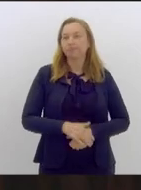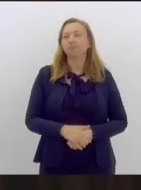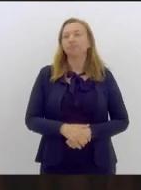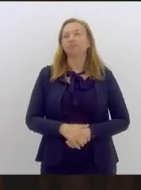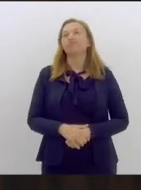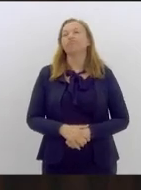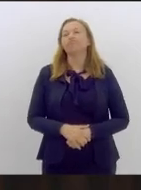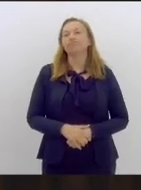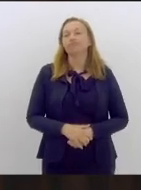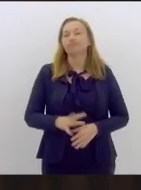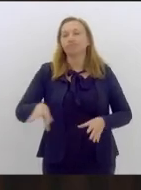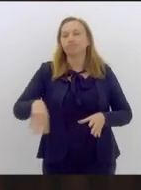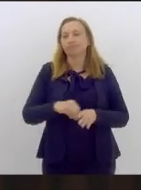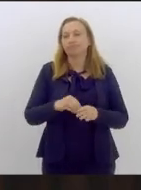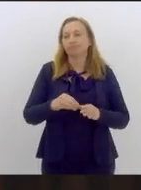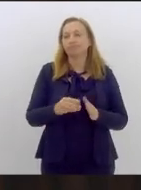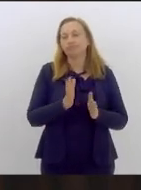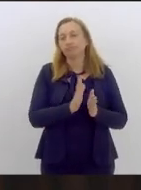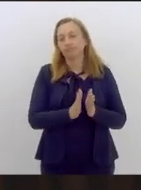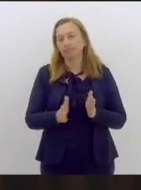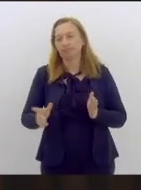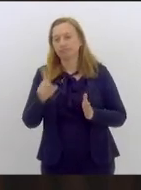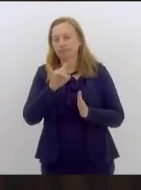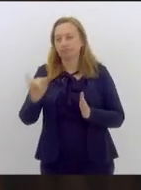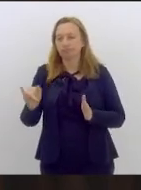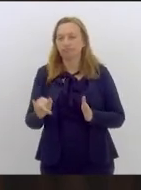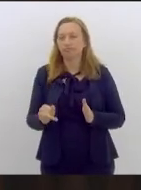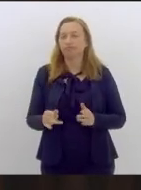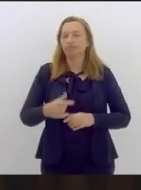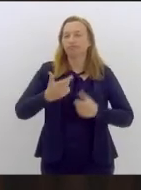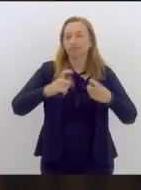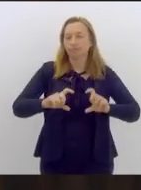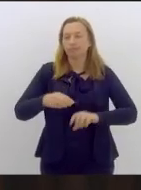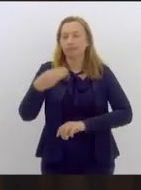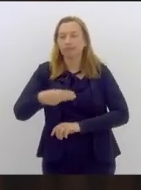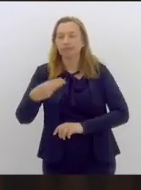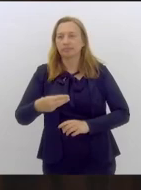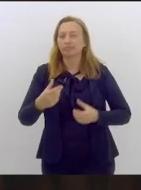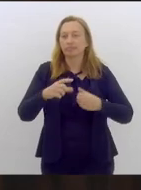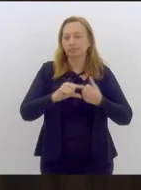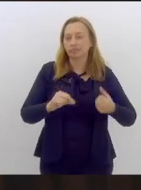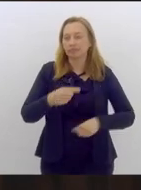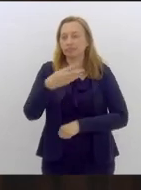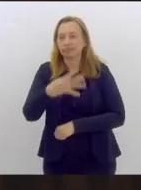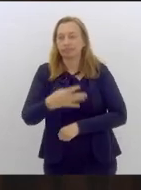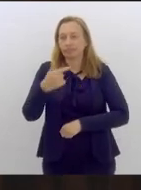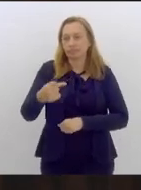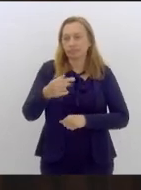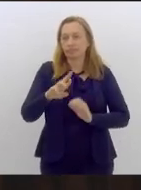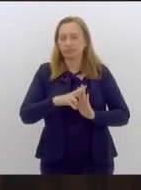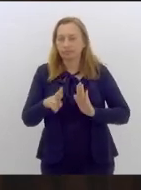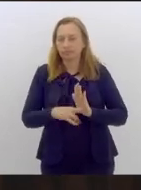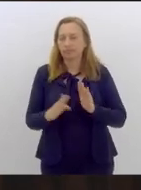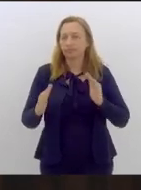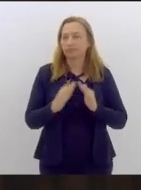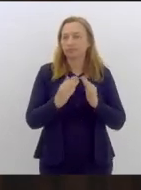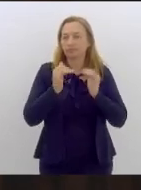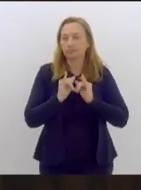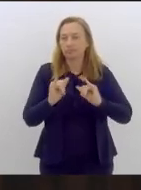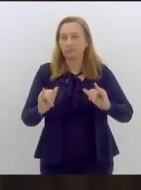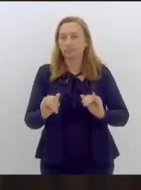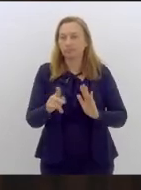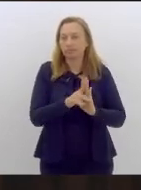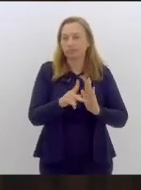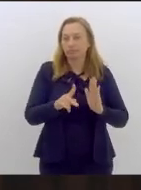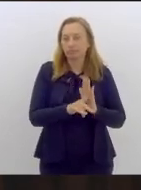promulgação. Incluído na ordem do dia, de acordo com o parágrafo 3º do artigo 47 do Regimento Interno. Anuncio o